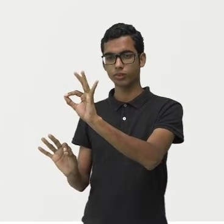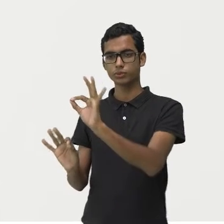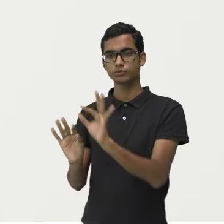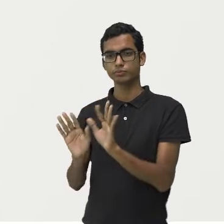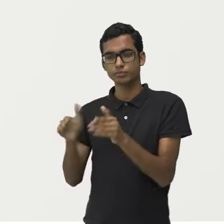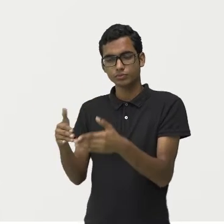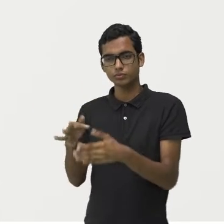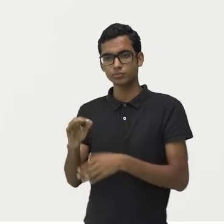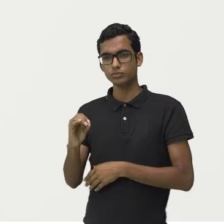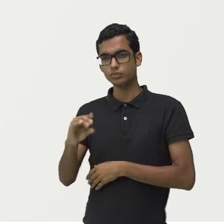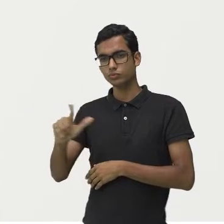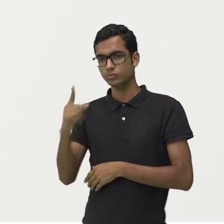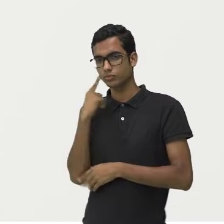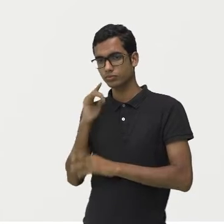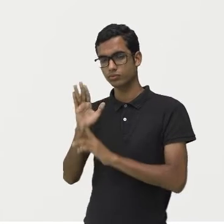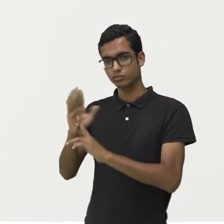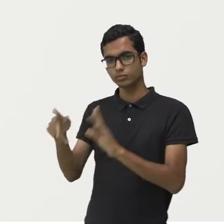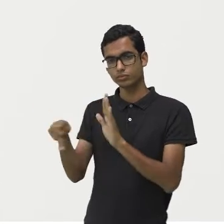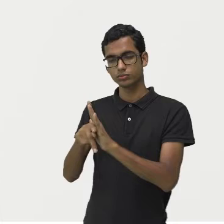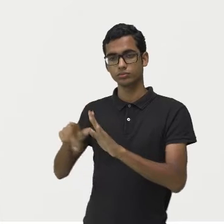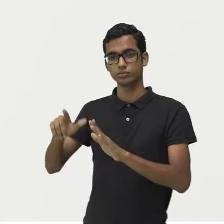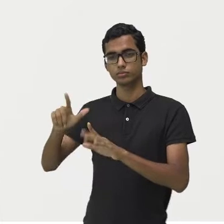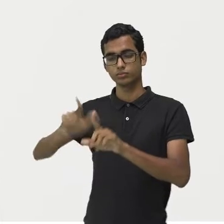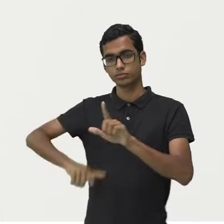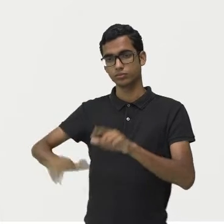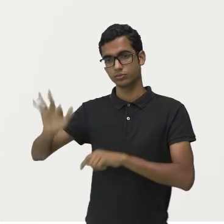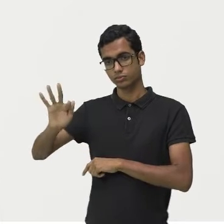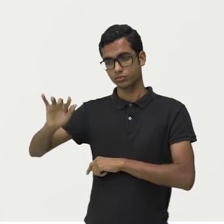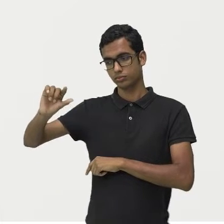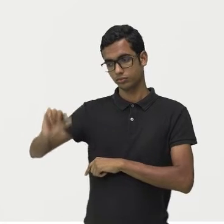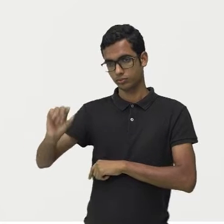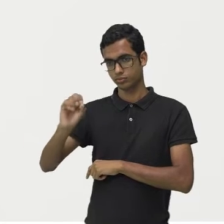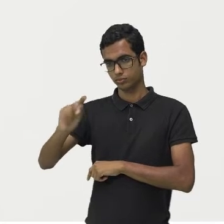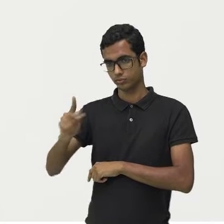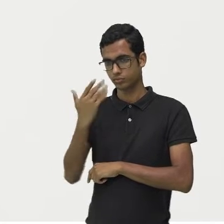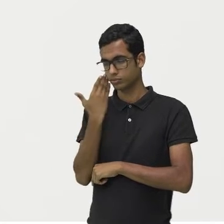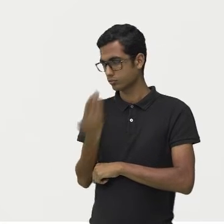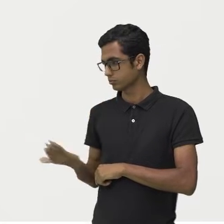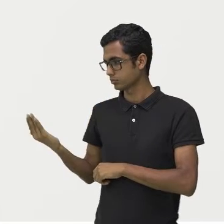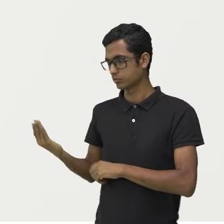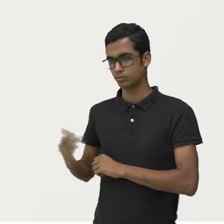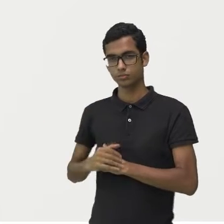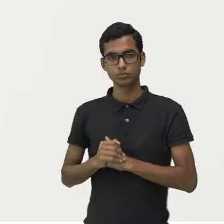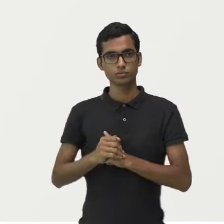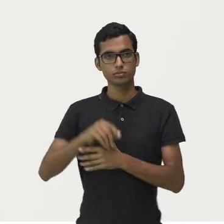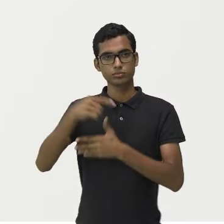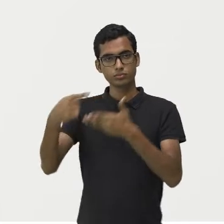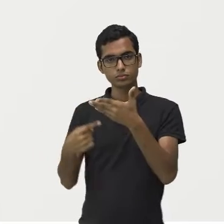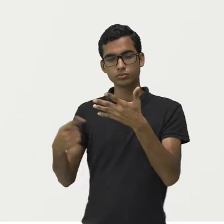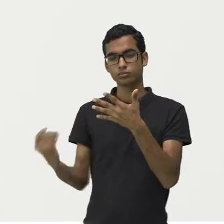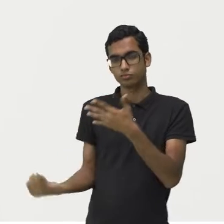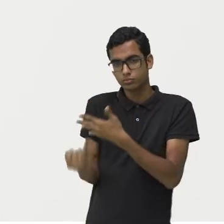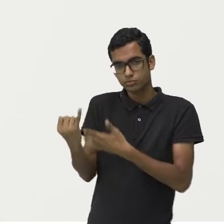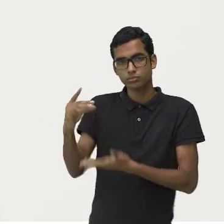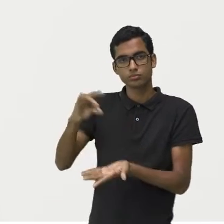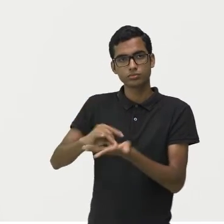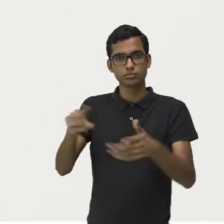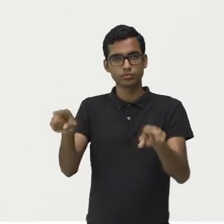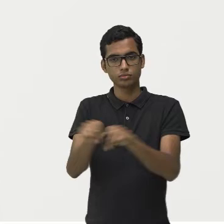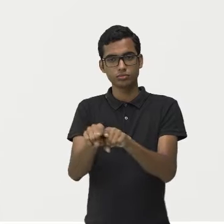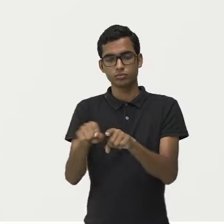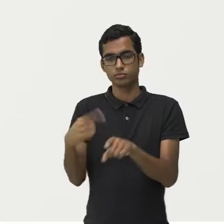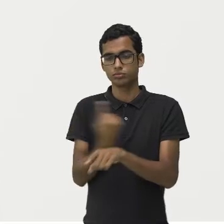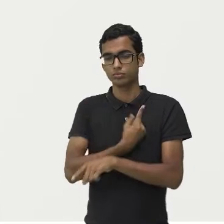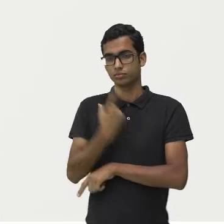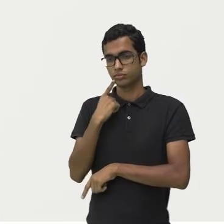focal, representada pela letra F minúscula, tá, pessoal? Então esses são os elementos importantes que